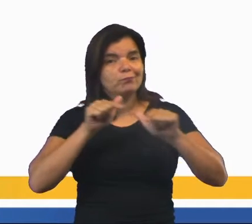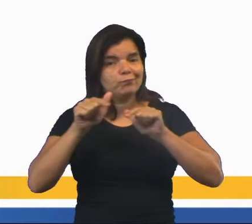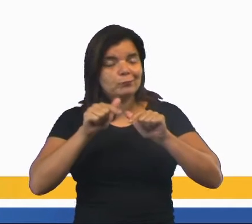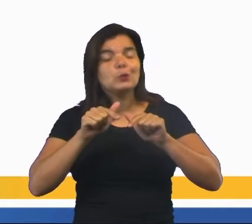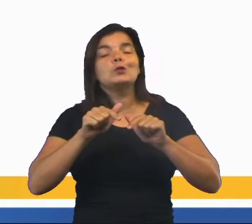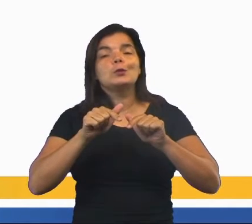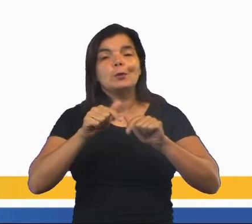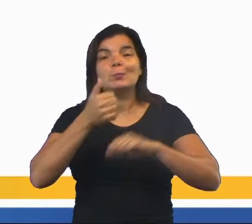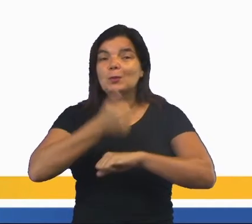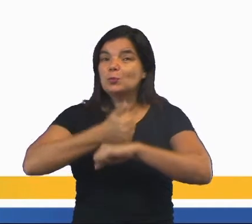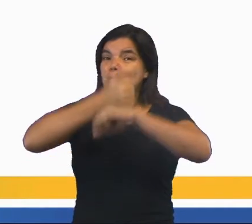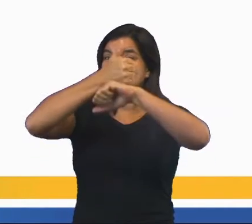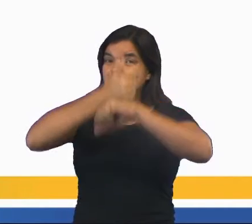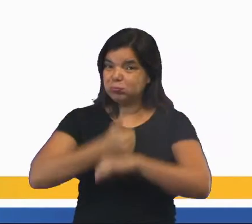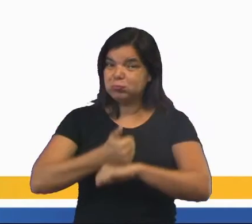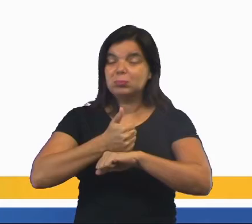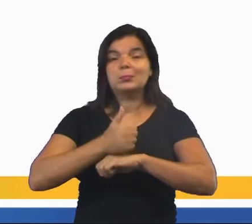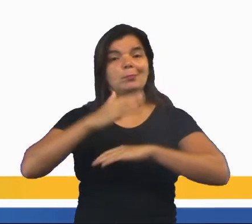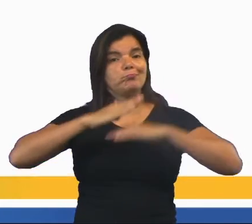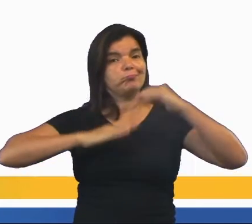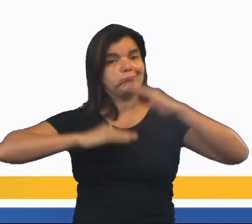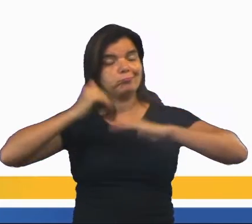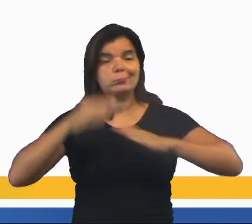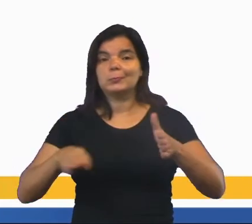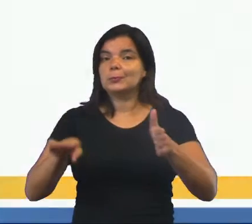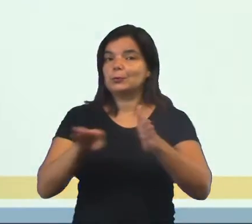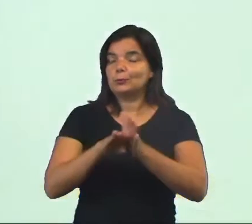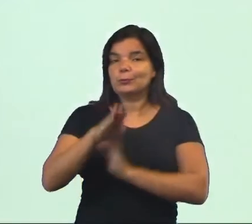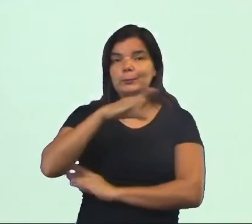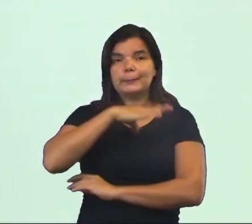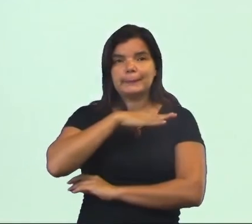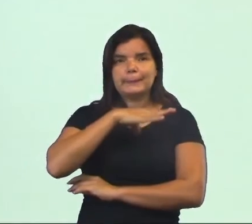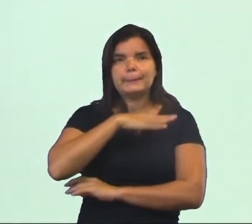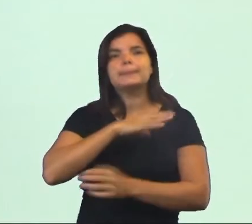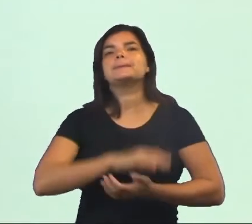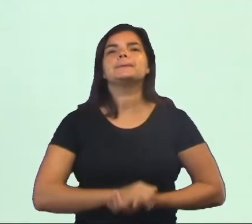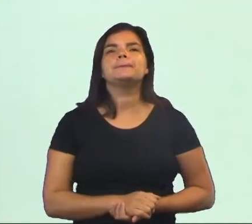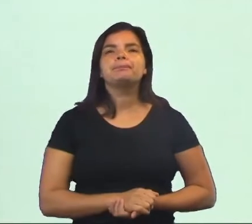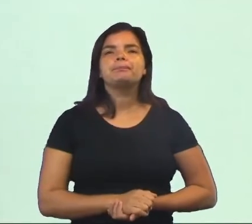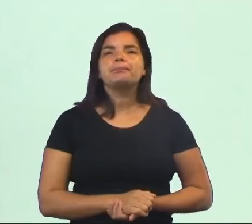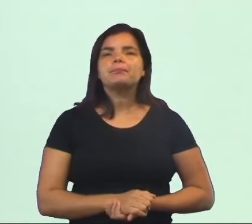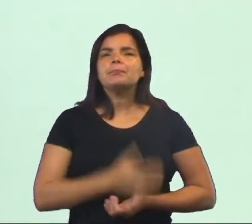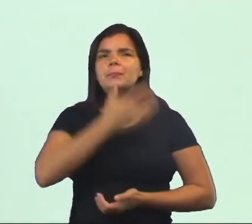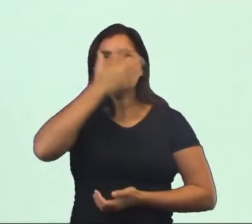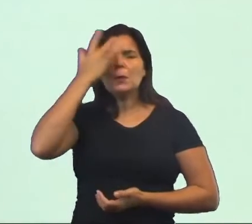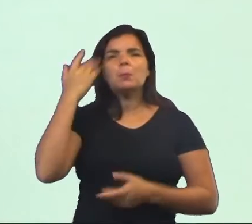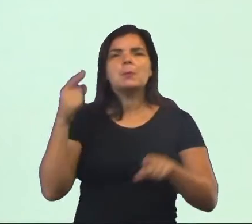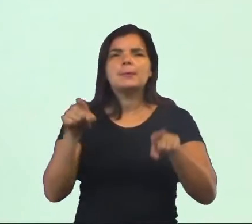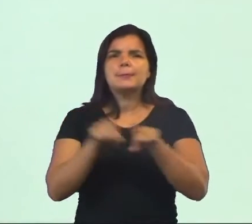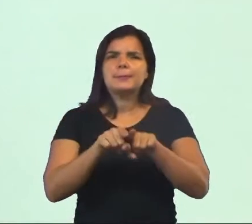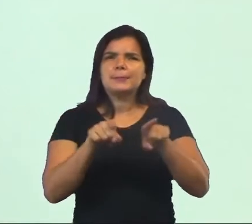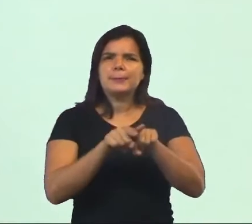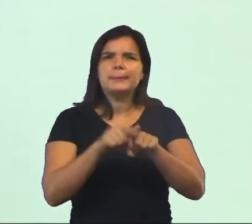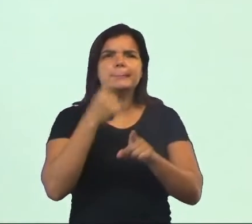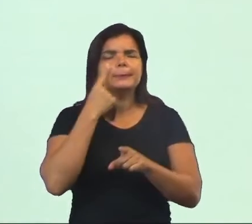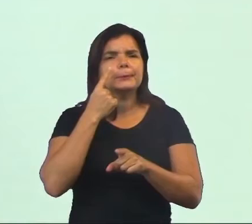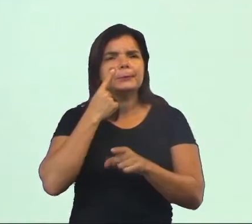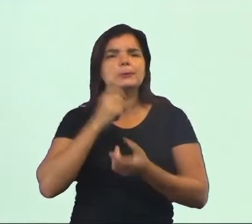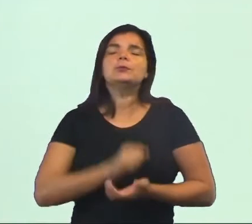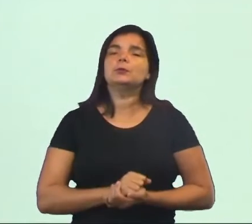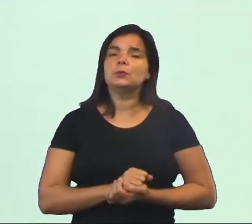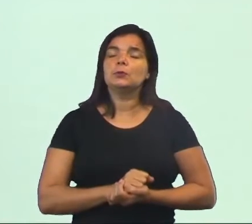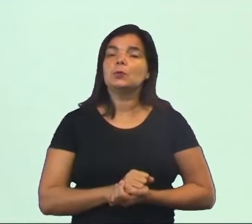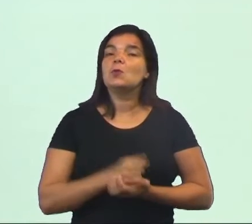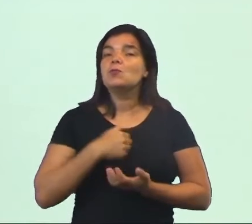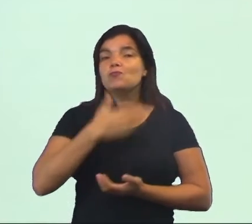baixa qualificação profissional daqueles que chegam à cidade. Olha só, turma, as pessoas vêm em busca